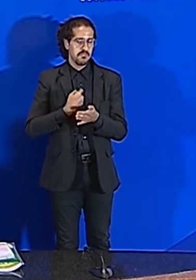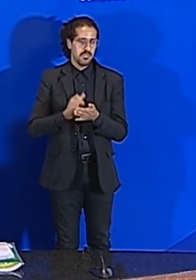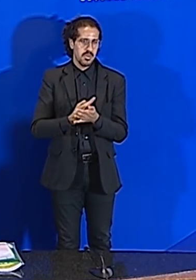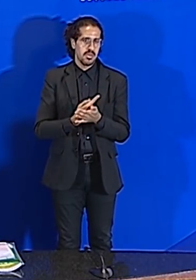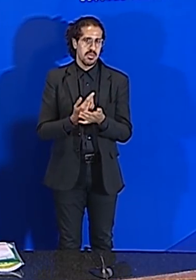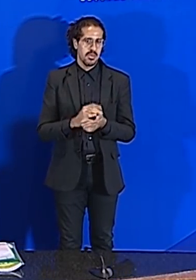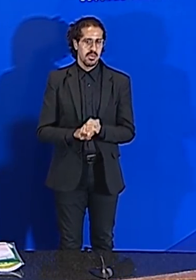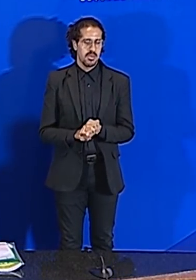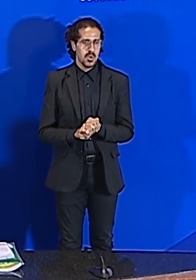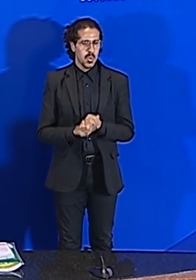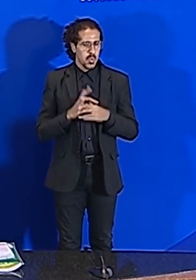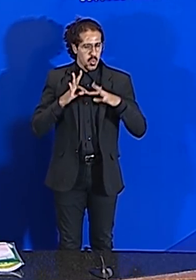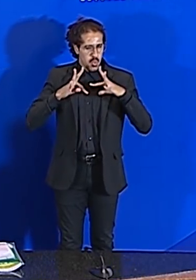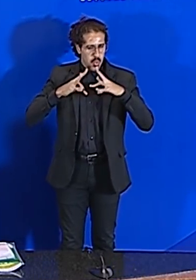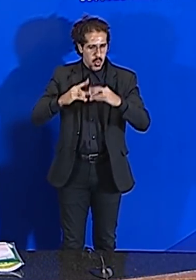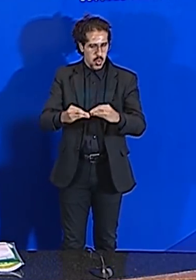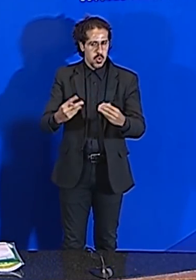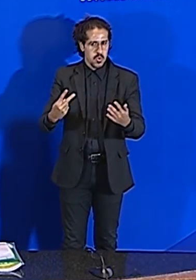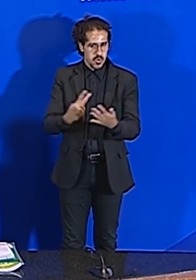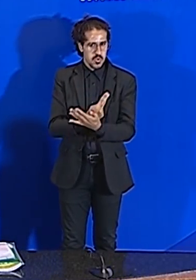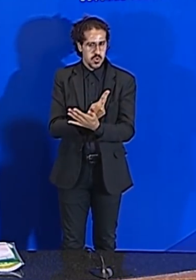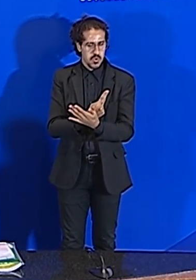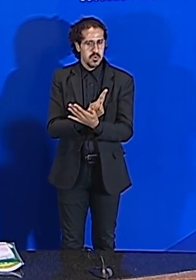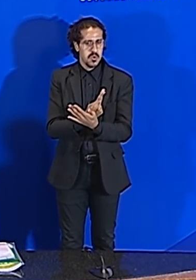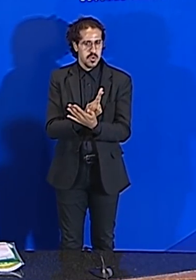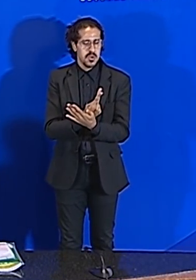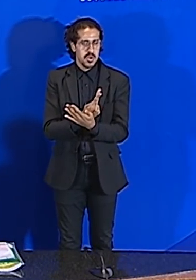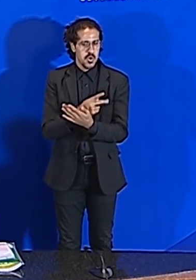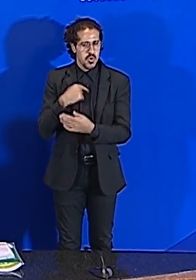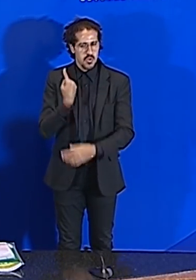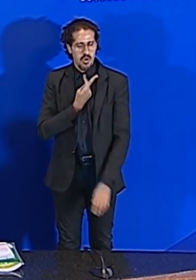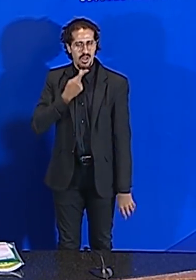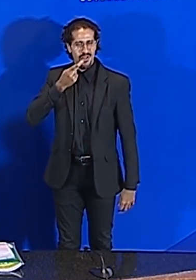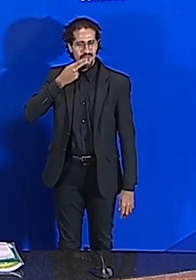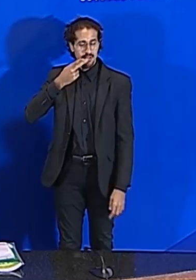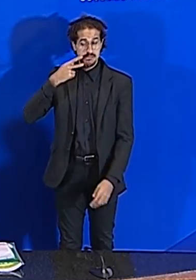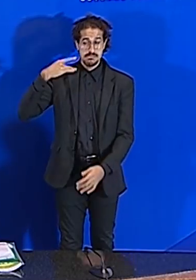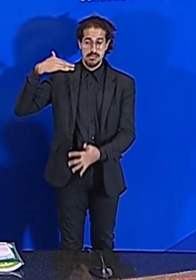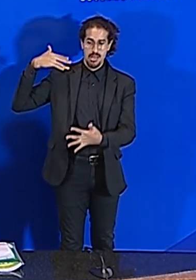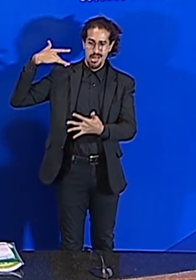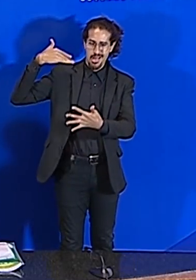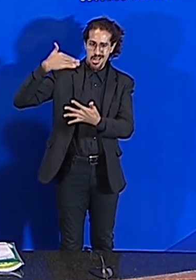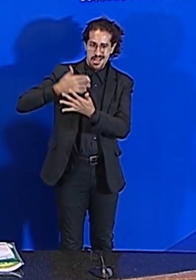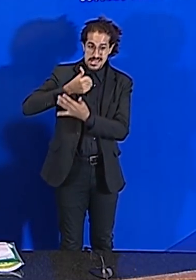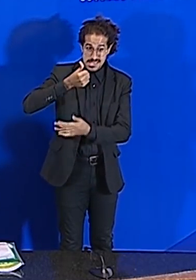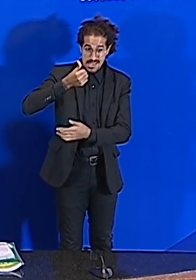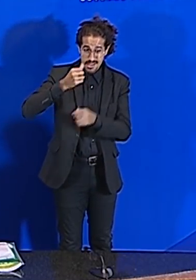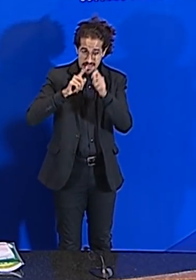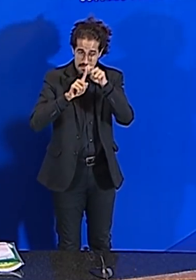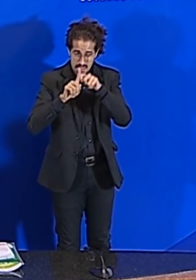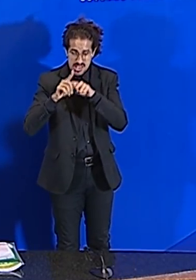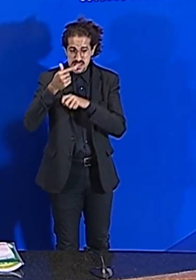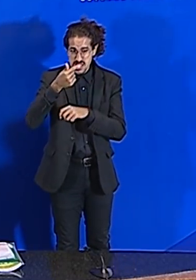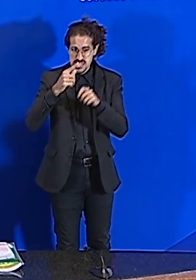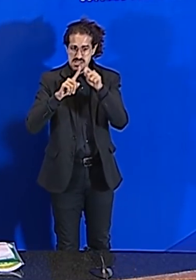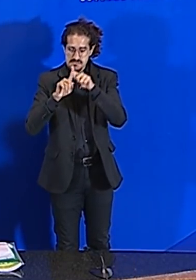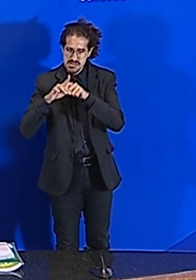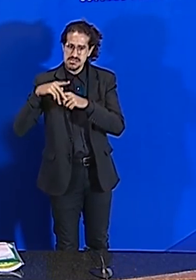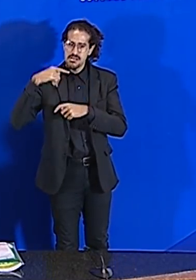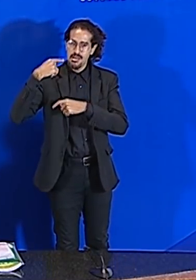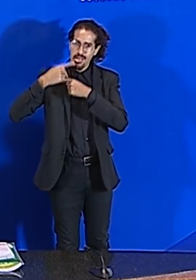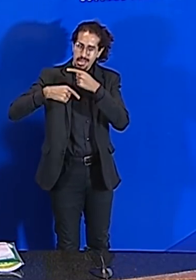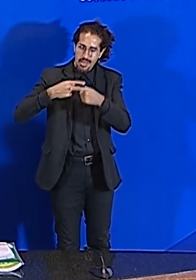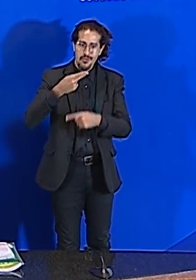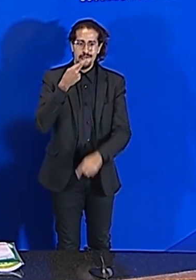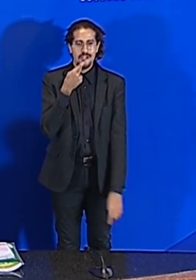Foi tudo dentro do que a gente está falando. Há mais de 6 meses que aconteceu. Amanhã, 7 meses, a gente está falando, vai ter Enem.